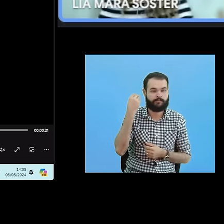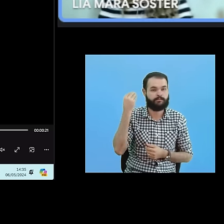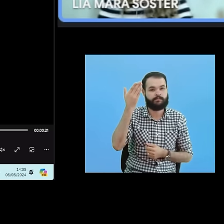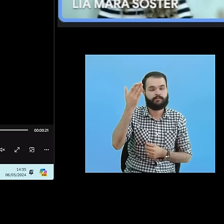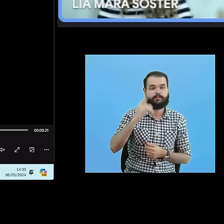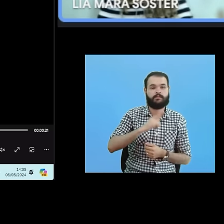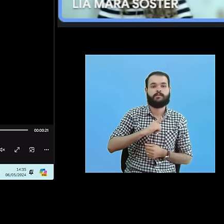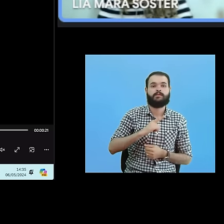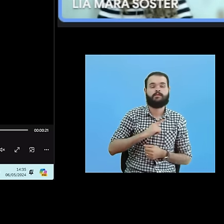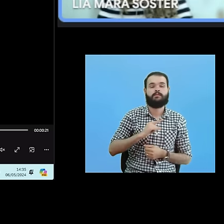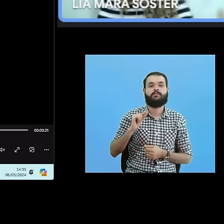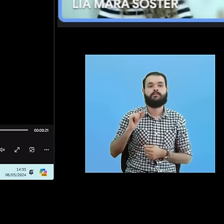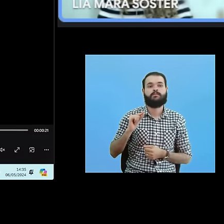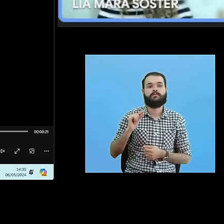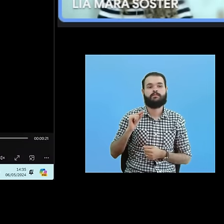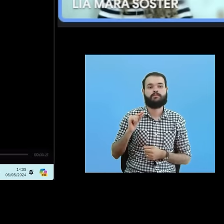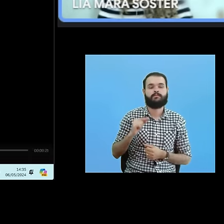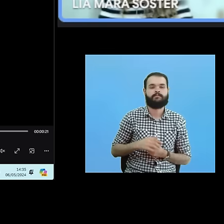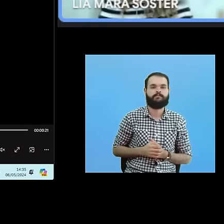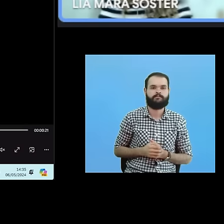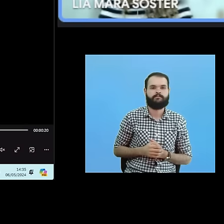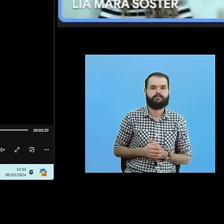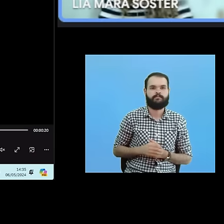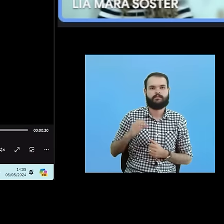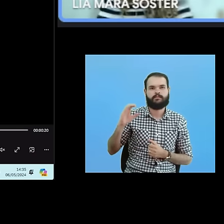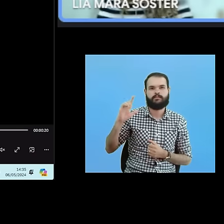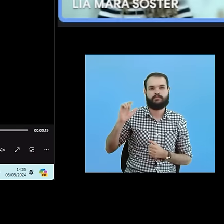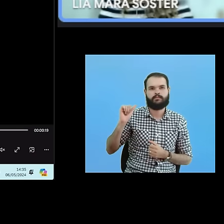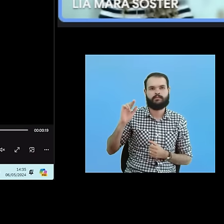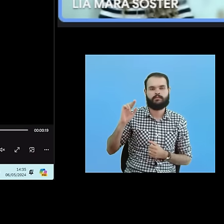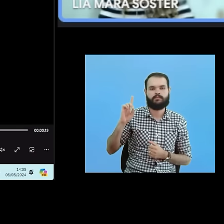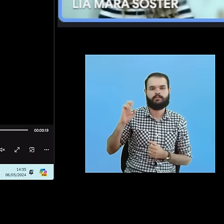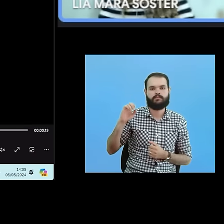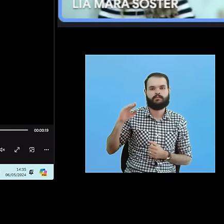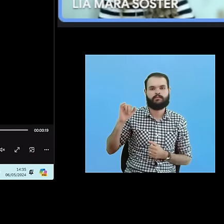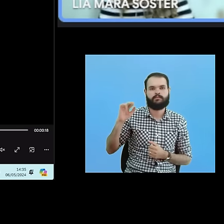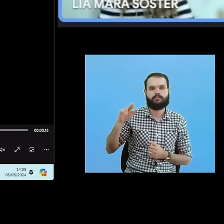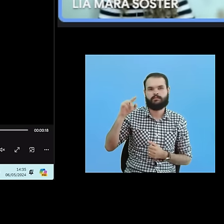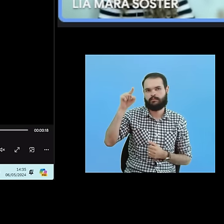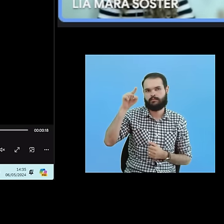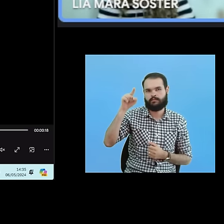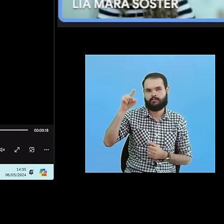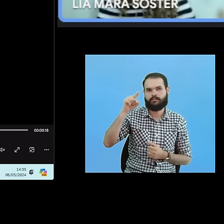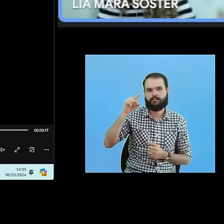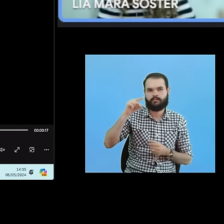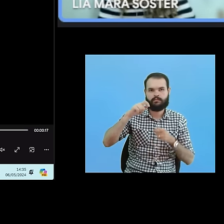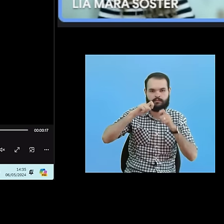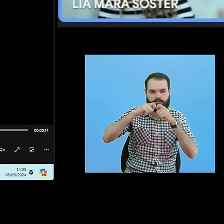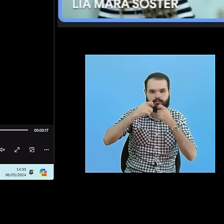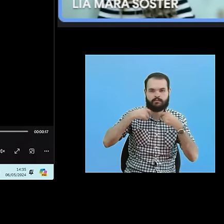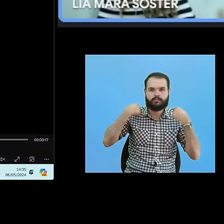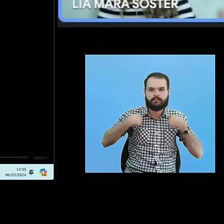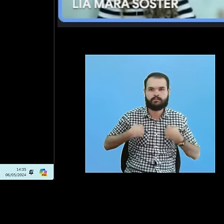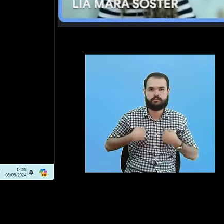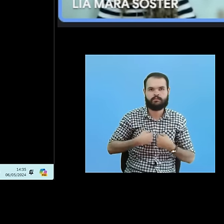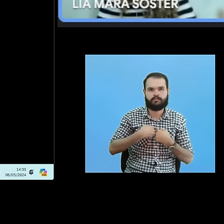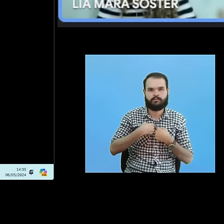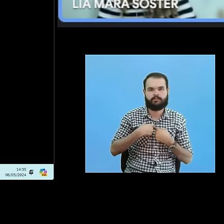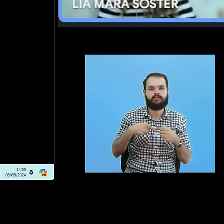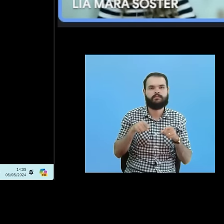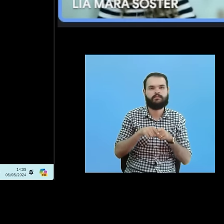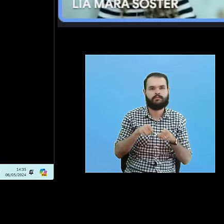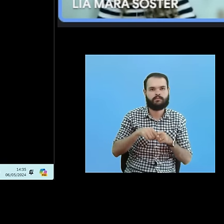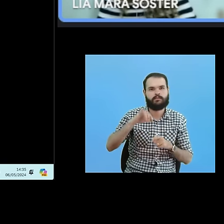nós temos o Claudemir, que está fazendo uma correntinha de crochê, aparece a